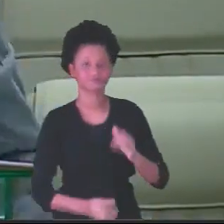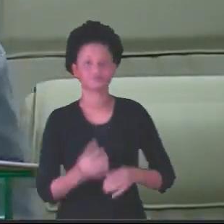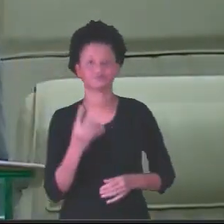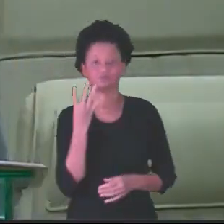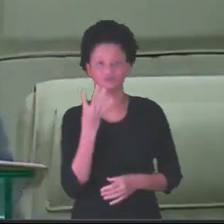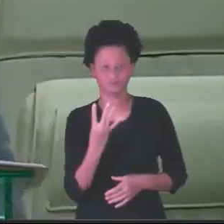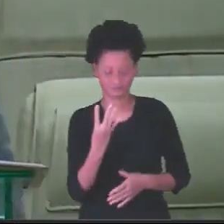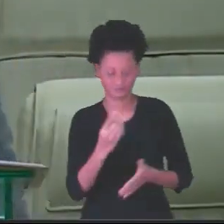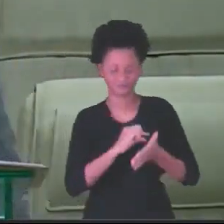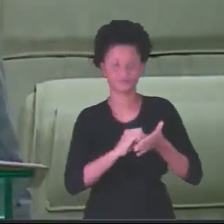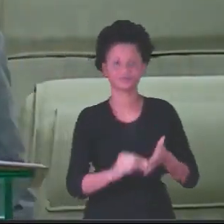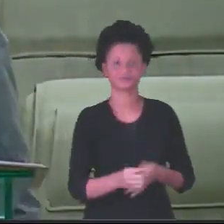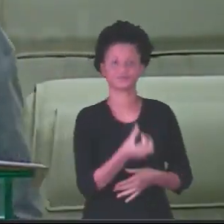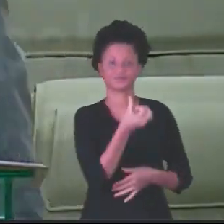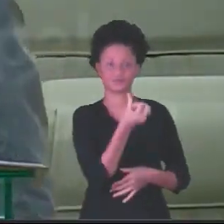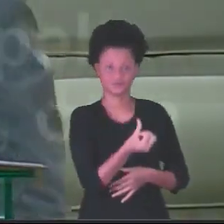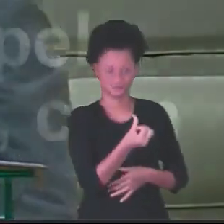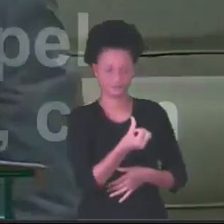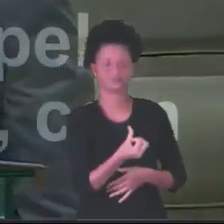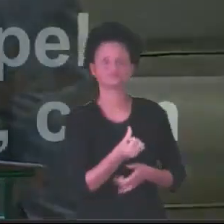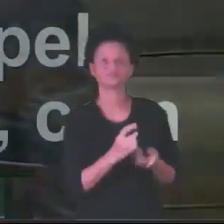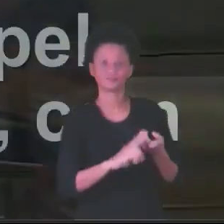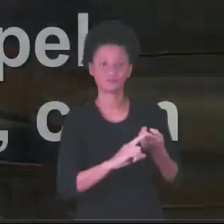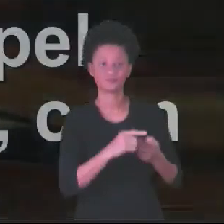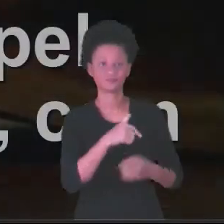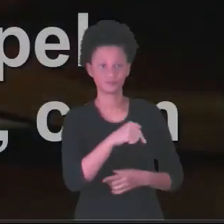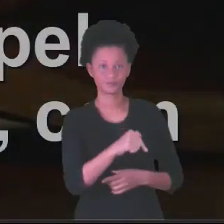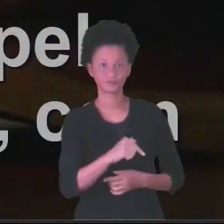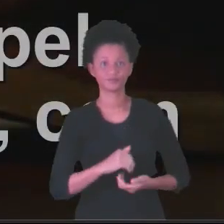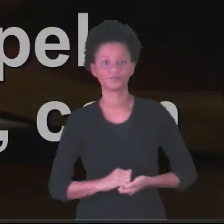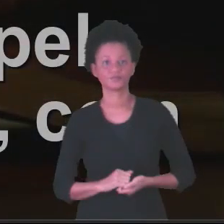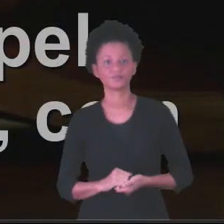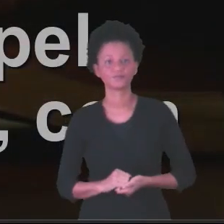versículo 6 e 7